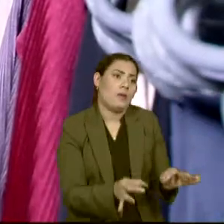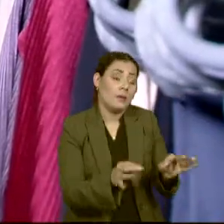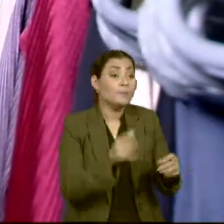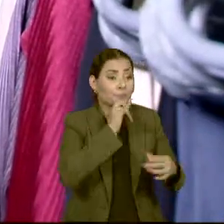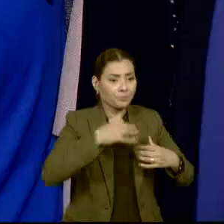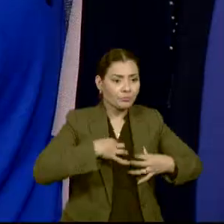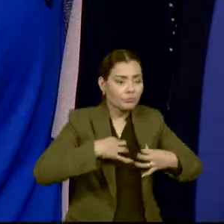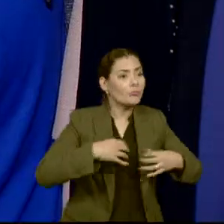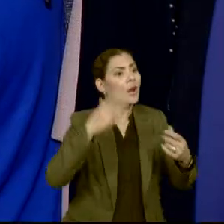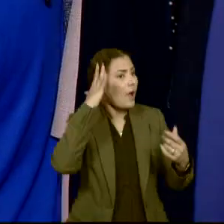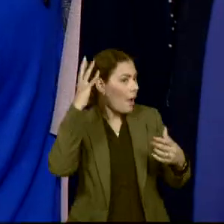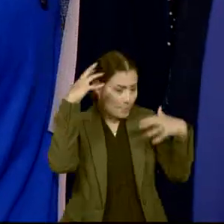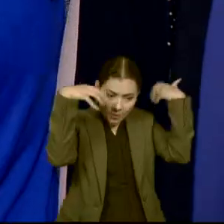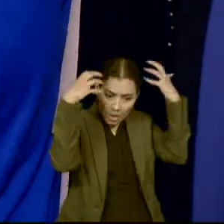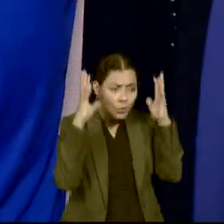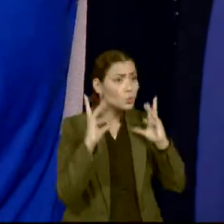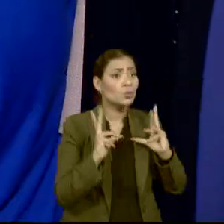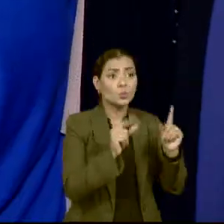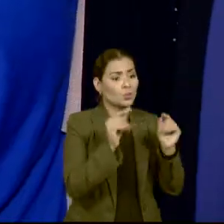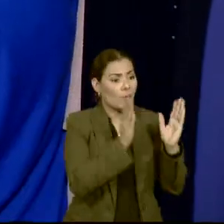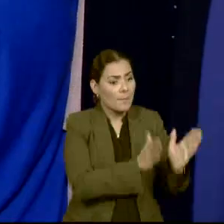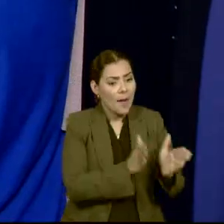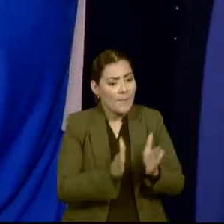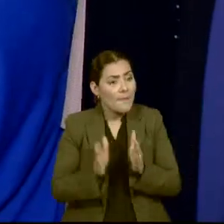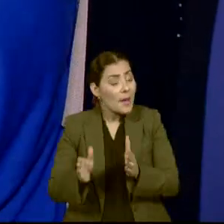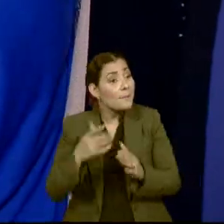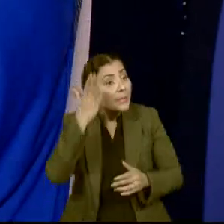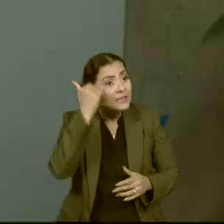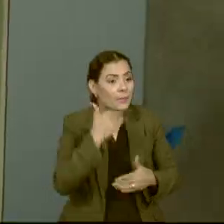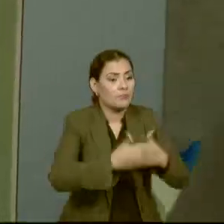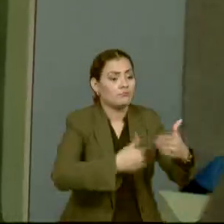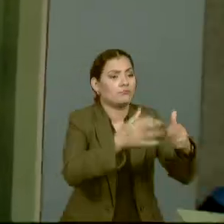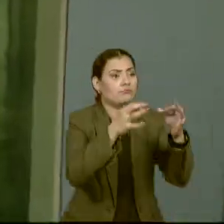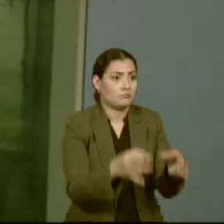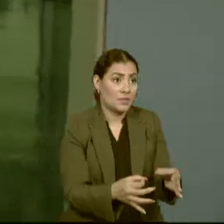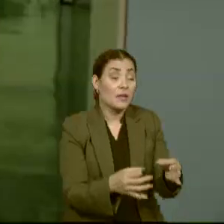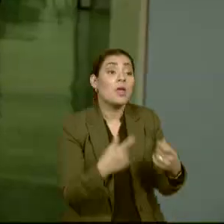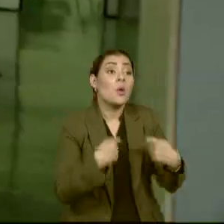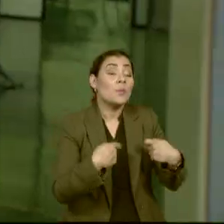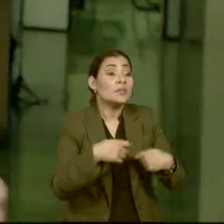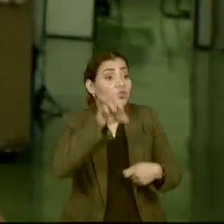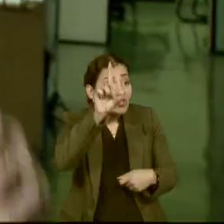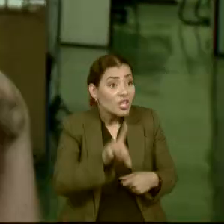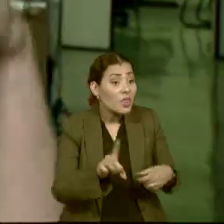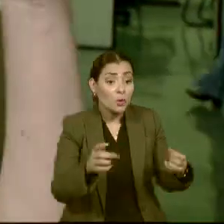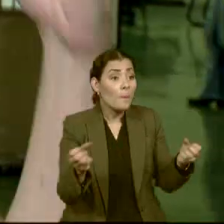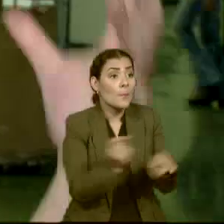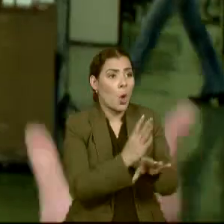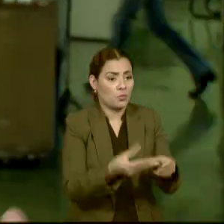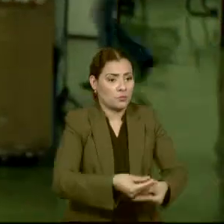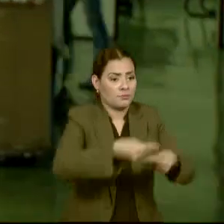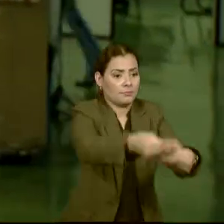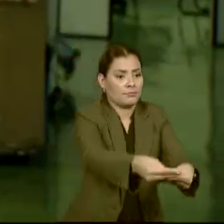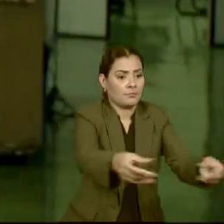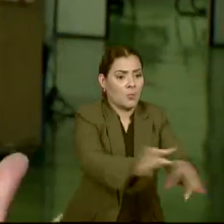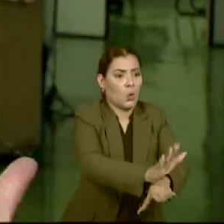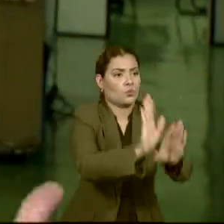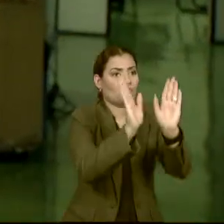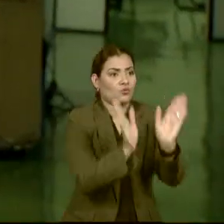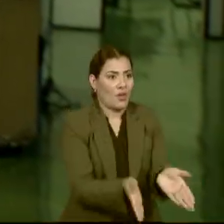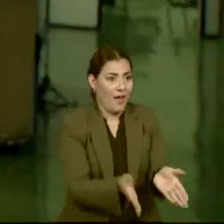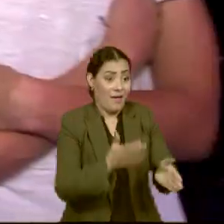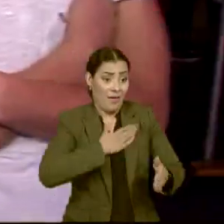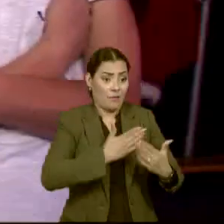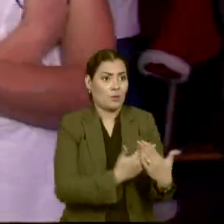você vai estar vestida, o seu cabelo. Eu tenho que organizar com todos os departamentos para a coisa andar. Eu tenho que chegar no diretor com tudo para ele, lindamente. O